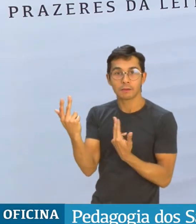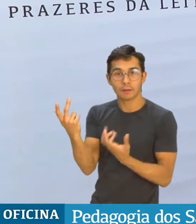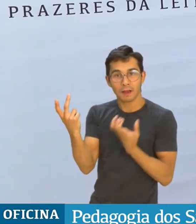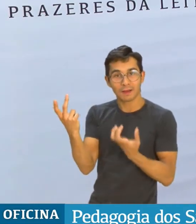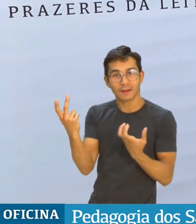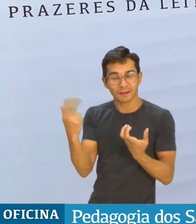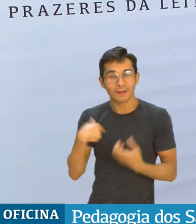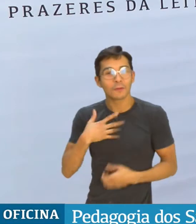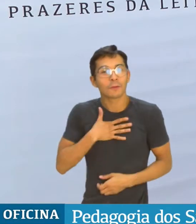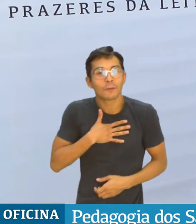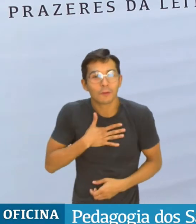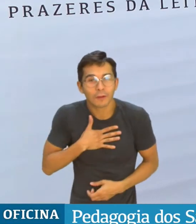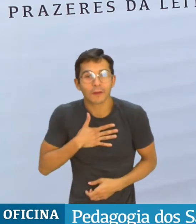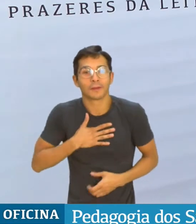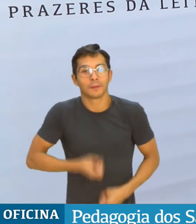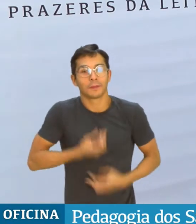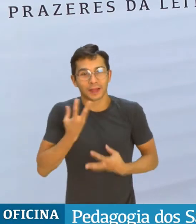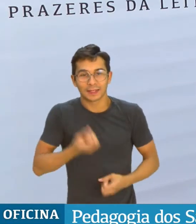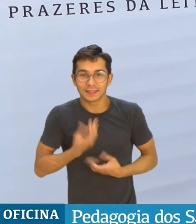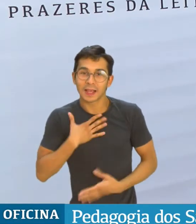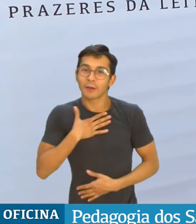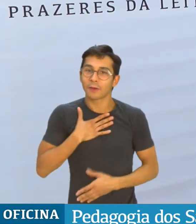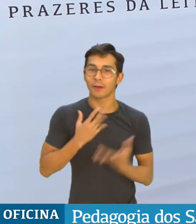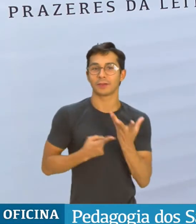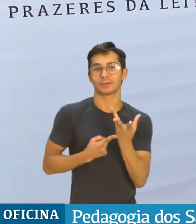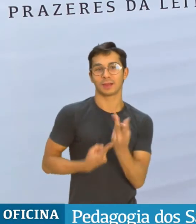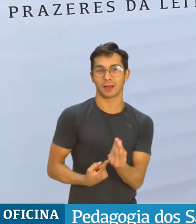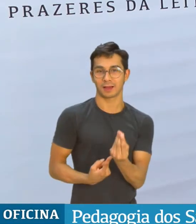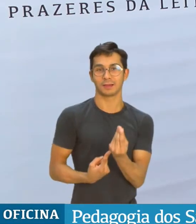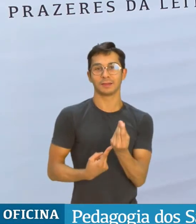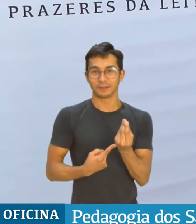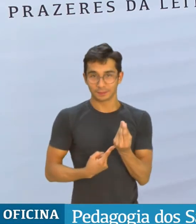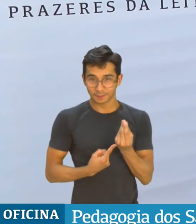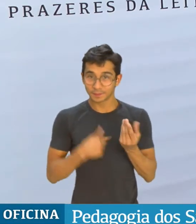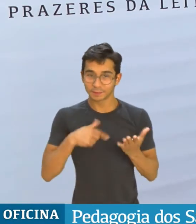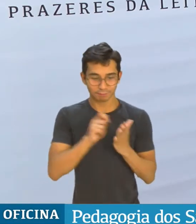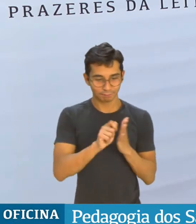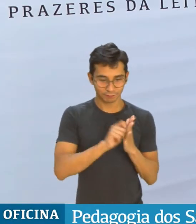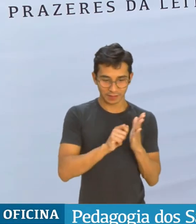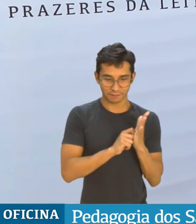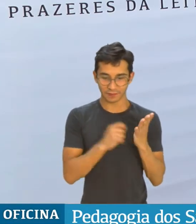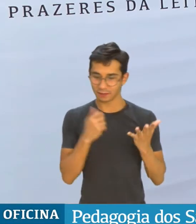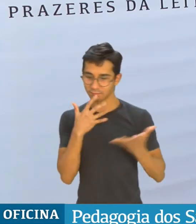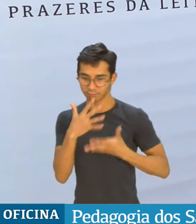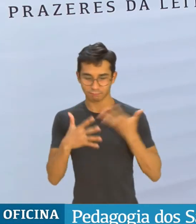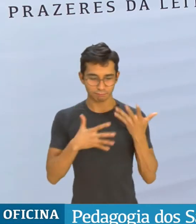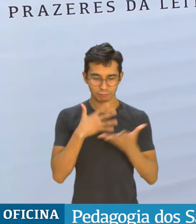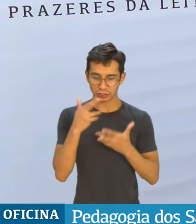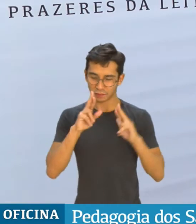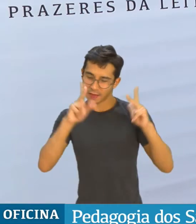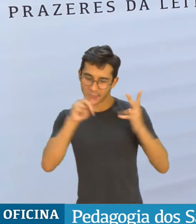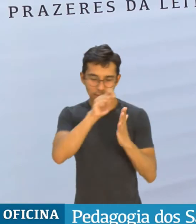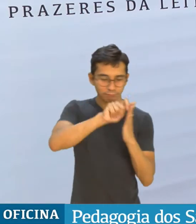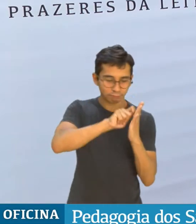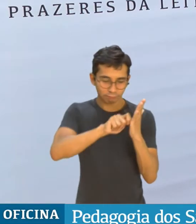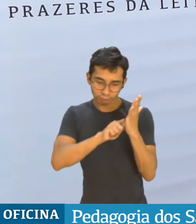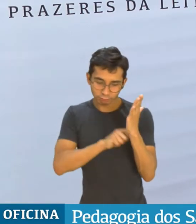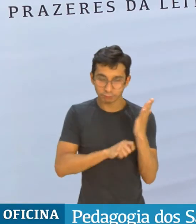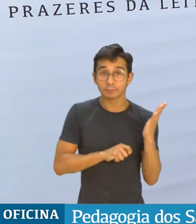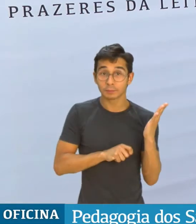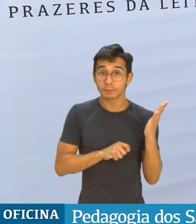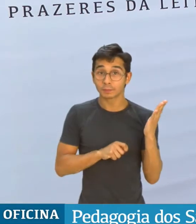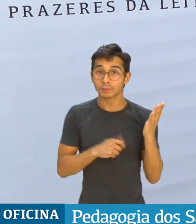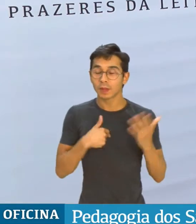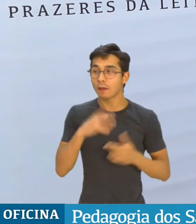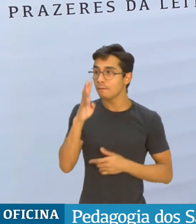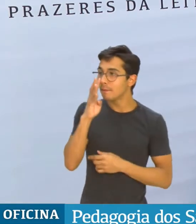gostava de poesia, eu gostava de trabalhar com artes, eu escrevia de uma maneira desordenada, mas eu já tinha alguns escritos, e eu